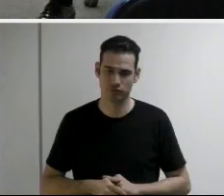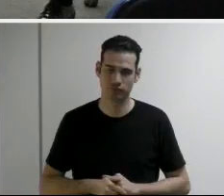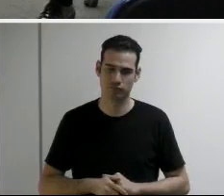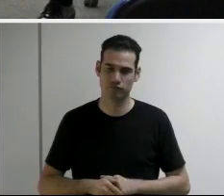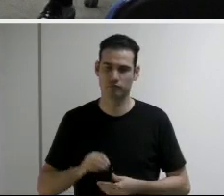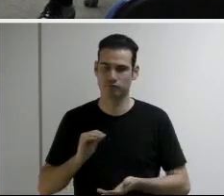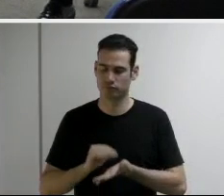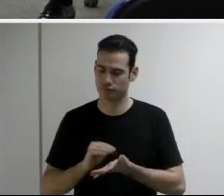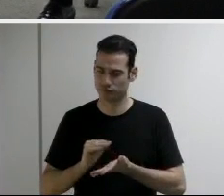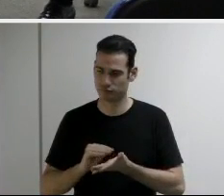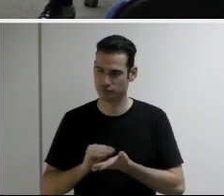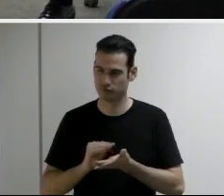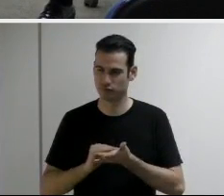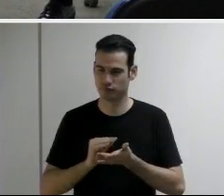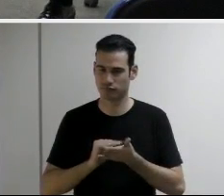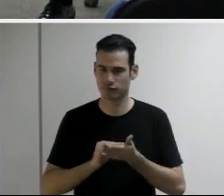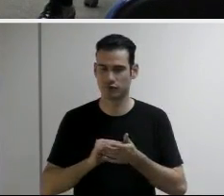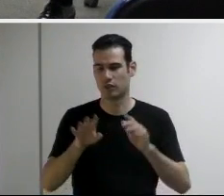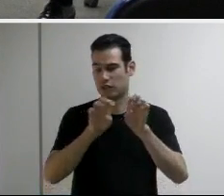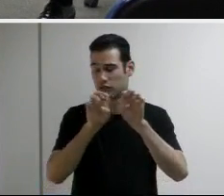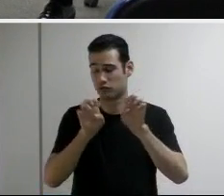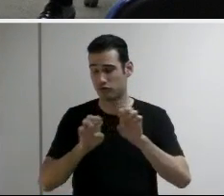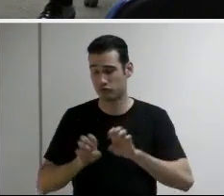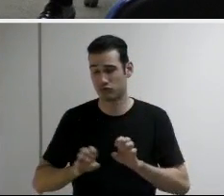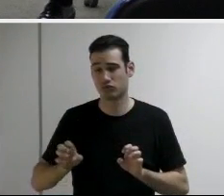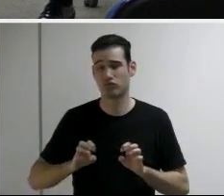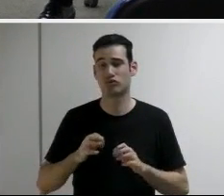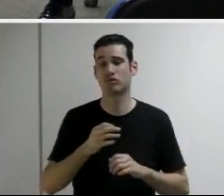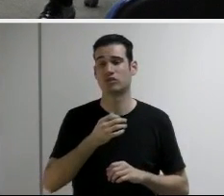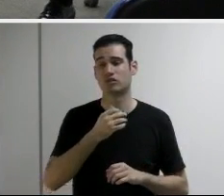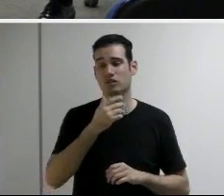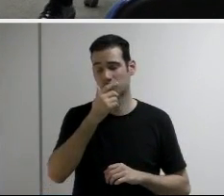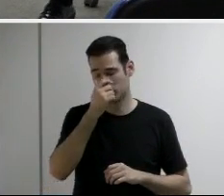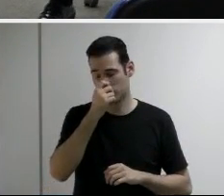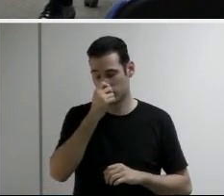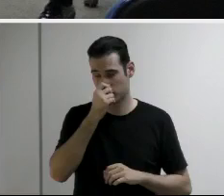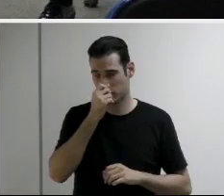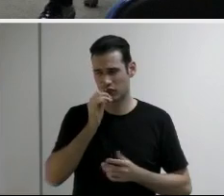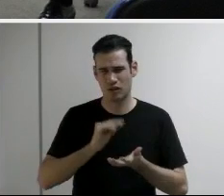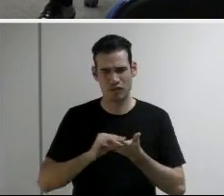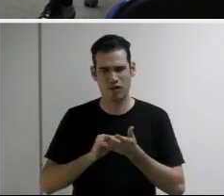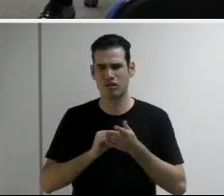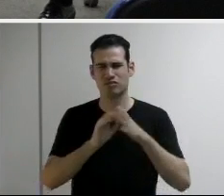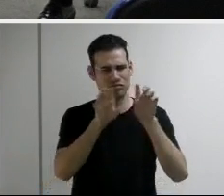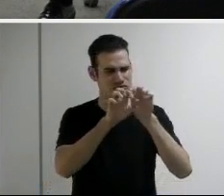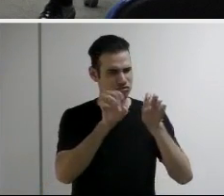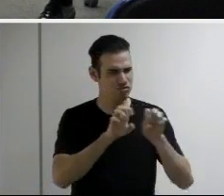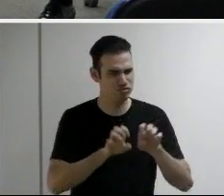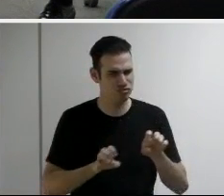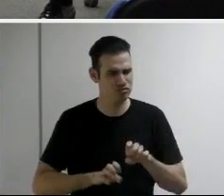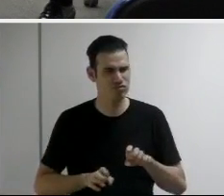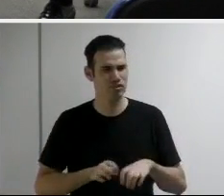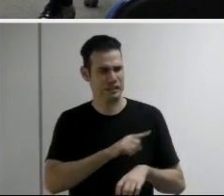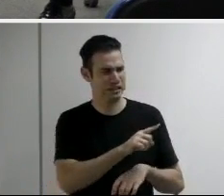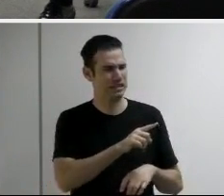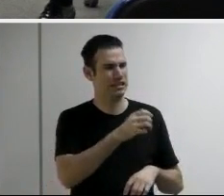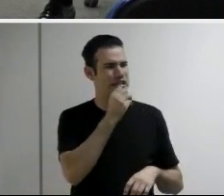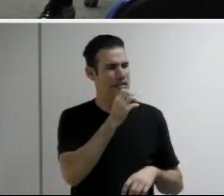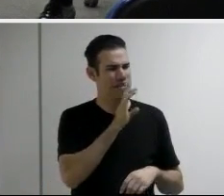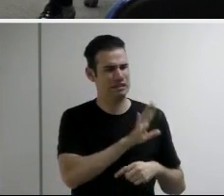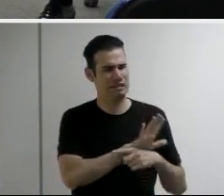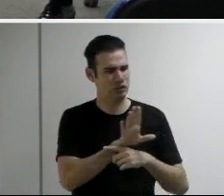faltam parâmetros concretos para a gente saber como equacionar essa situação. Na verdade, faltam parâmetros até para a gente ver qual a utilidade real do blockchain.